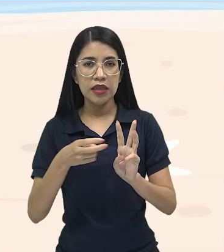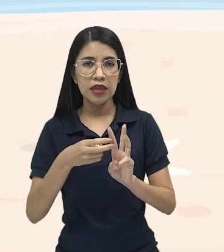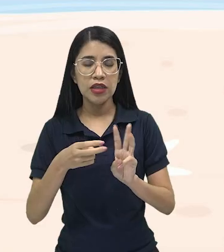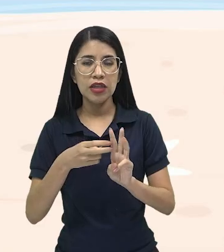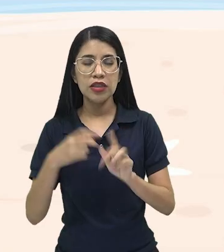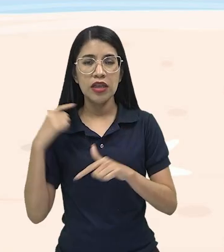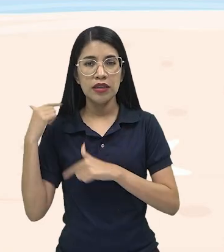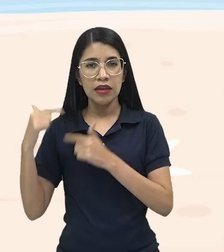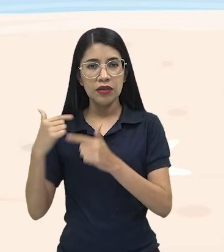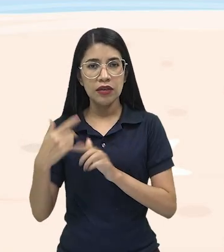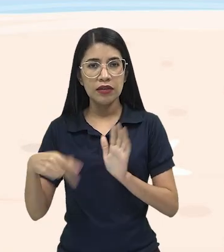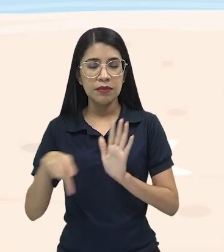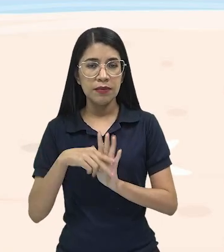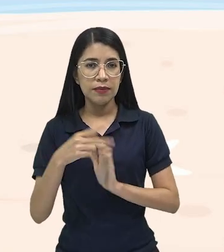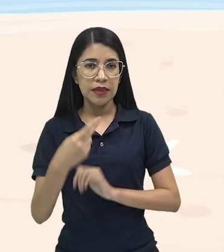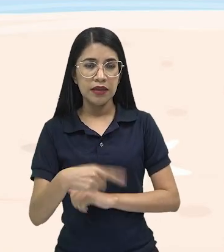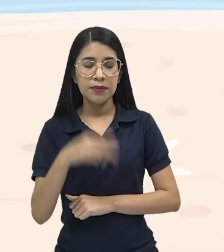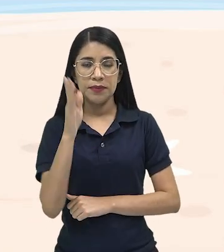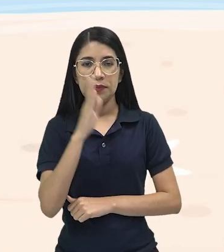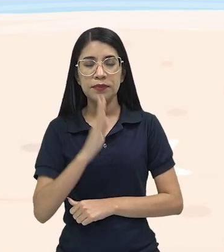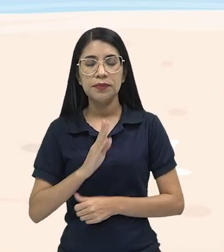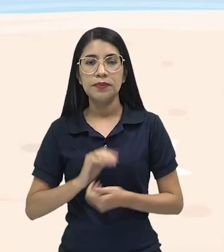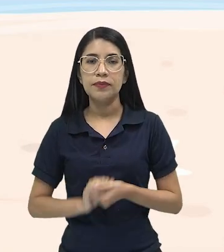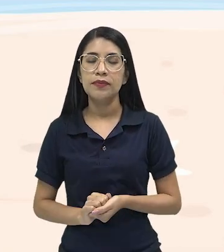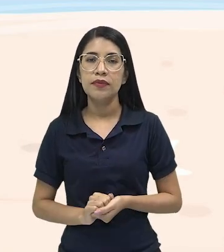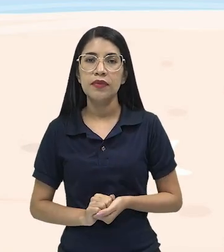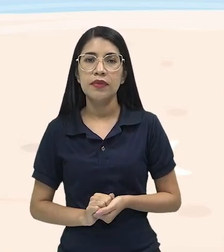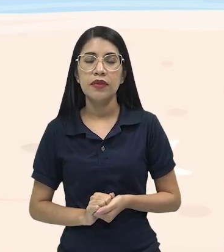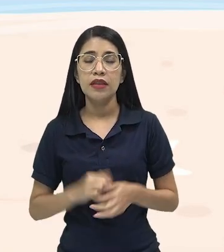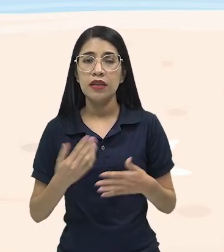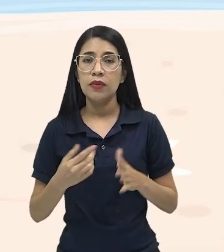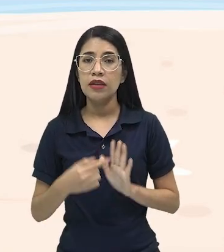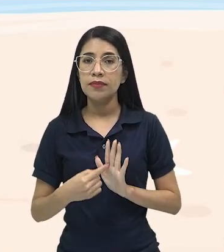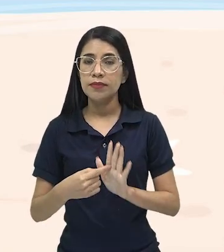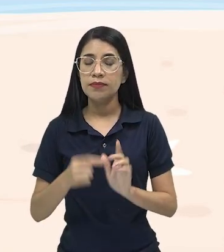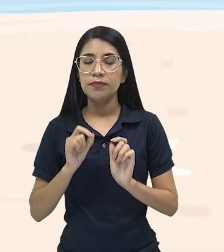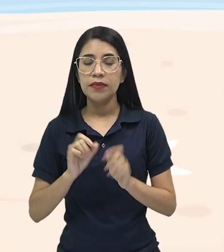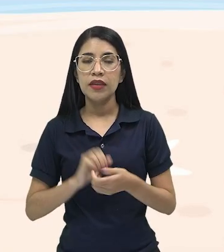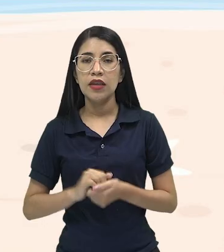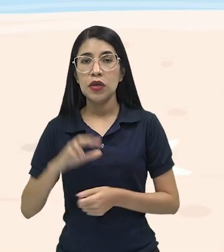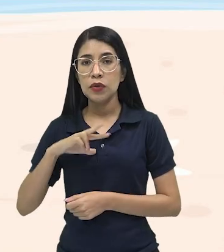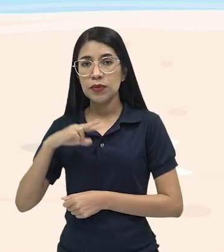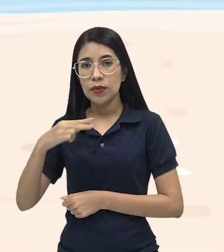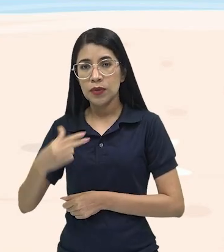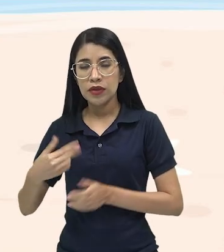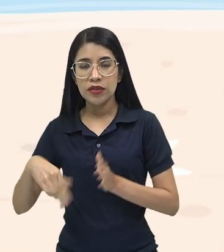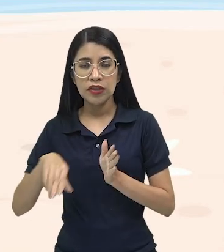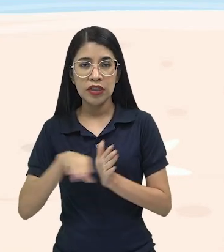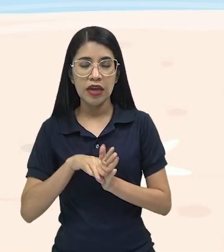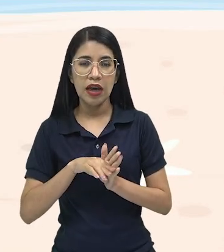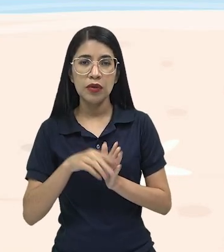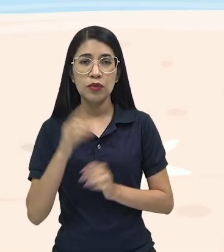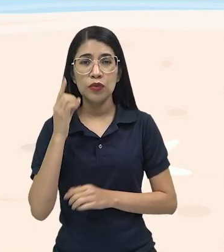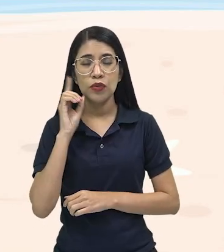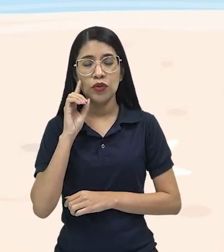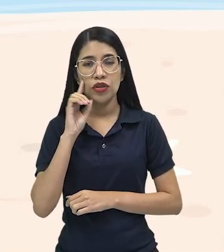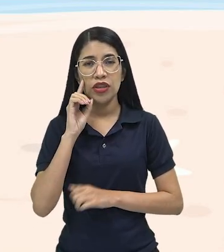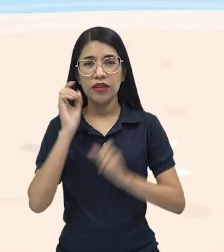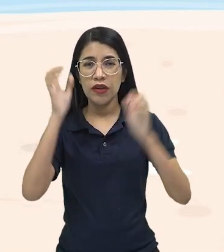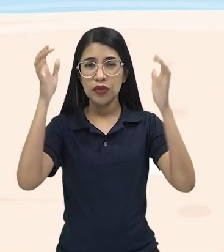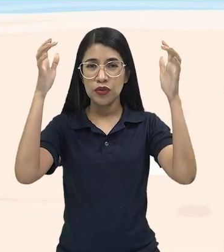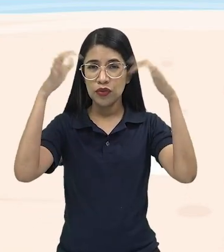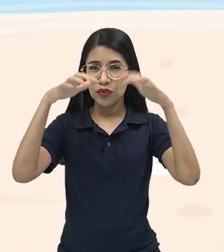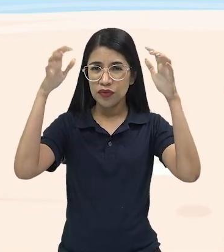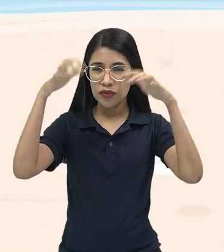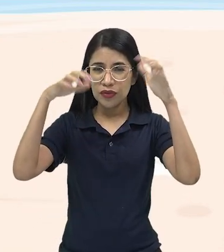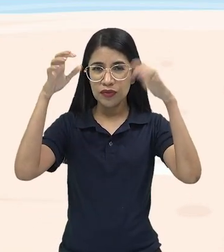daqui, dessa terra. E aí, ele coloca, que os portugueses chegaram debaixo de uma bruta chuva, ou seja, estava chovendo